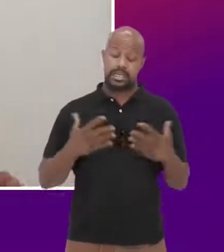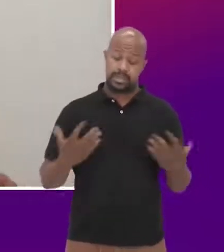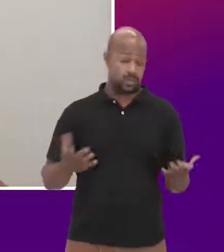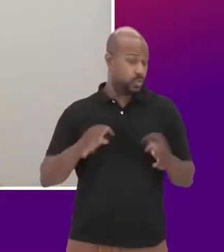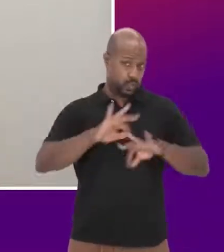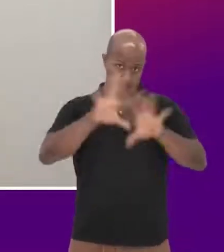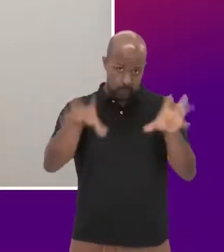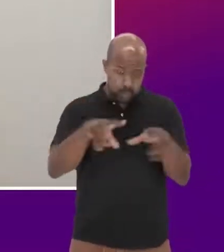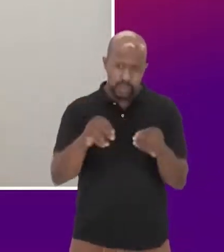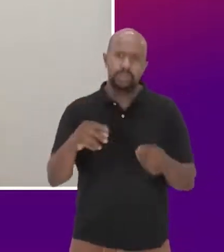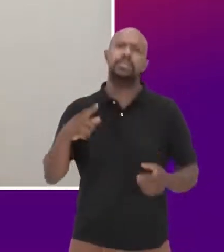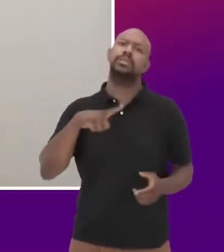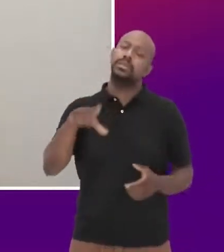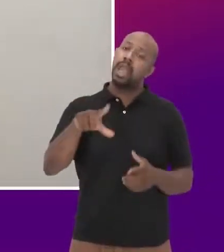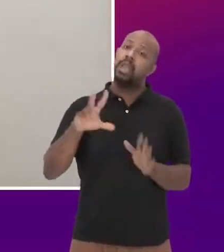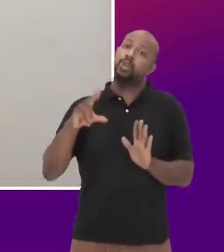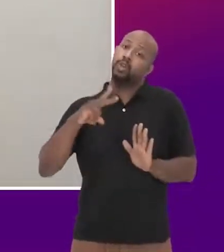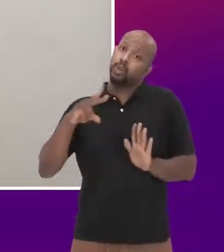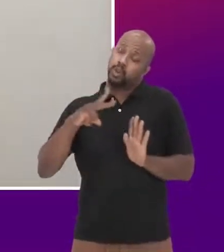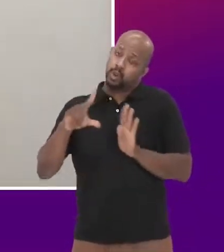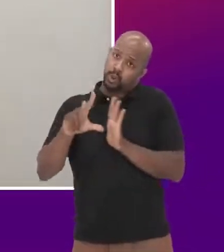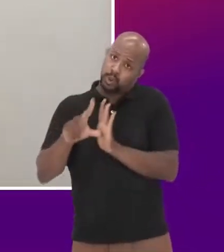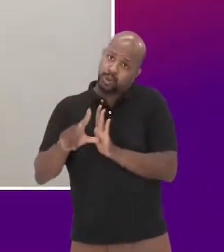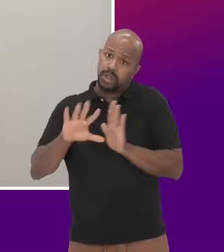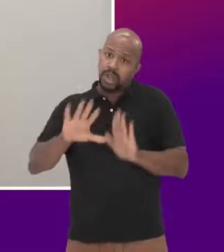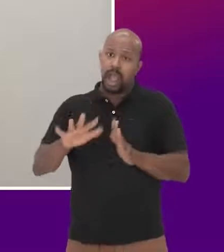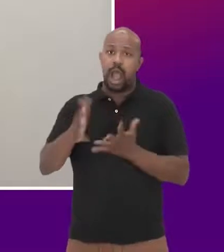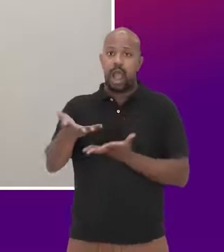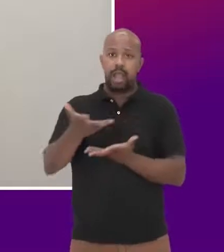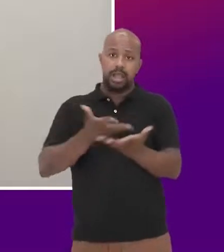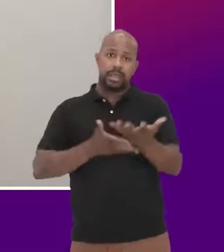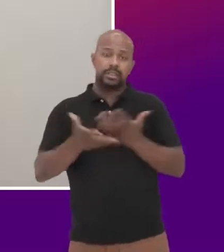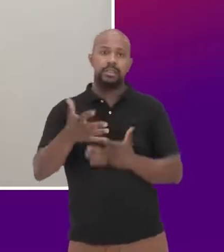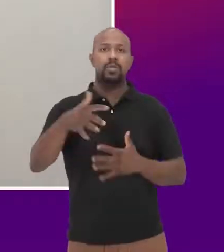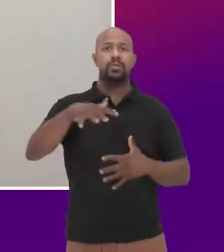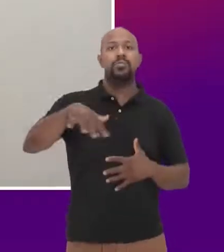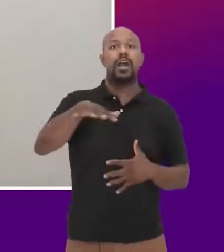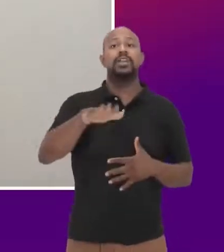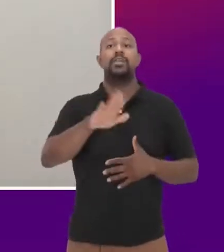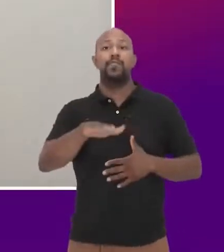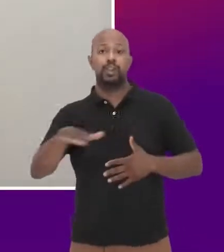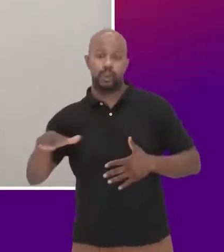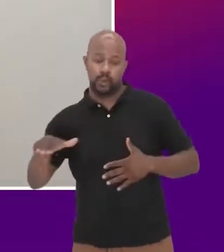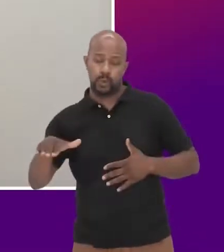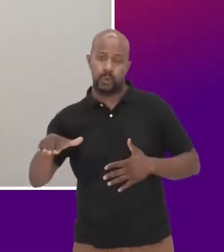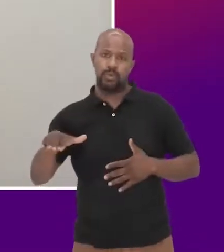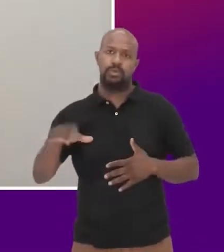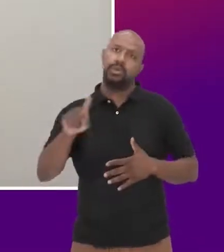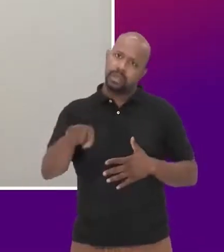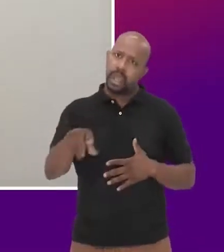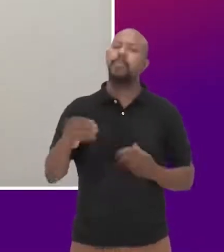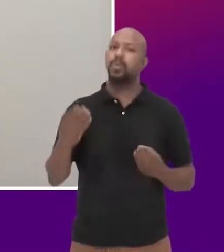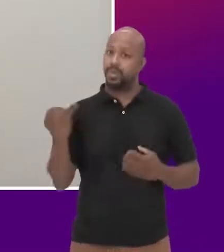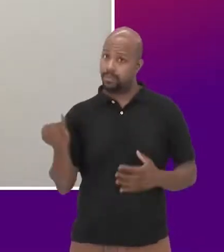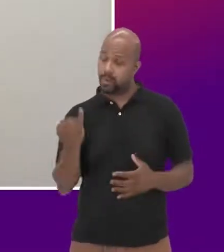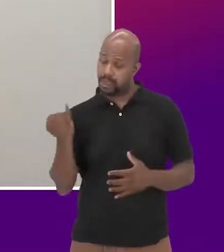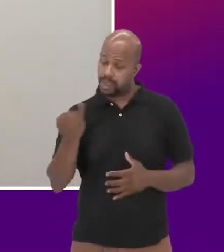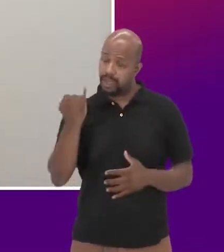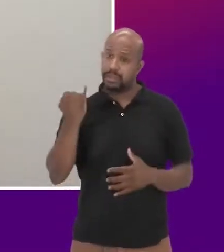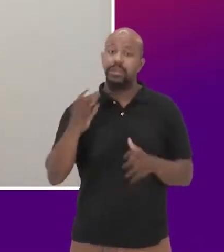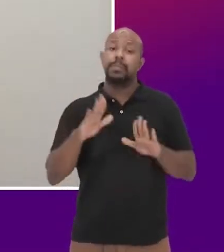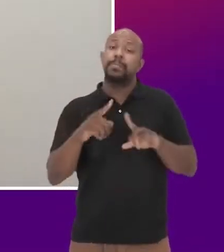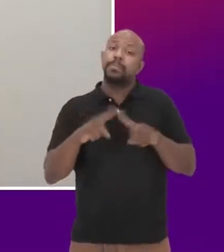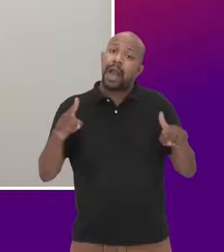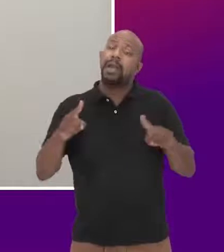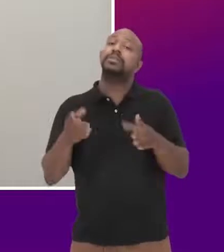com tudo isso, existe particularmente a relação com o universo infantil, que é muito importante,